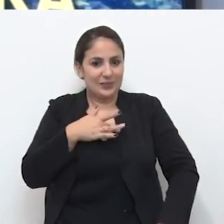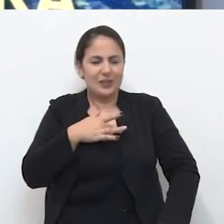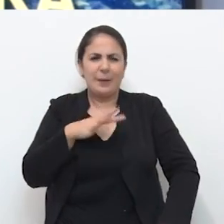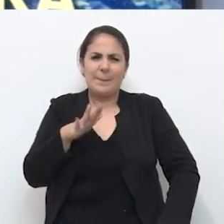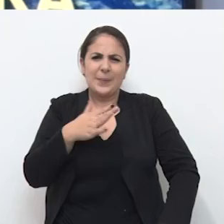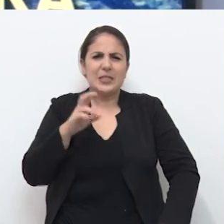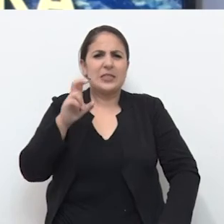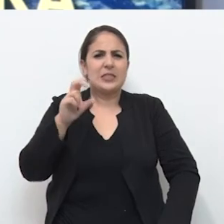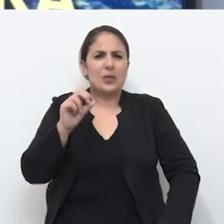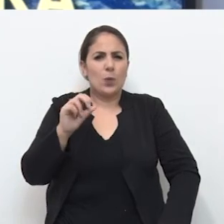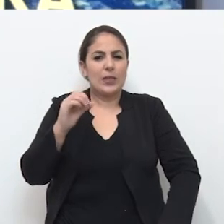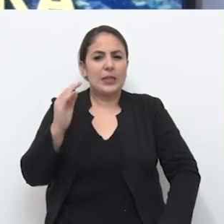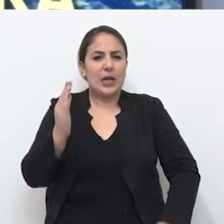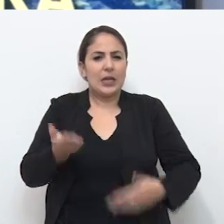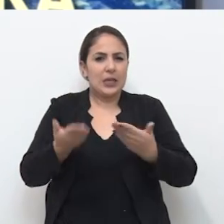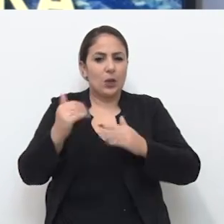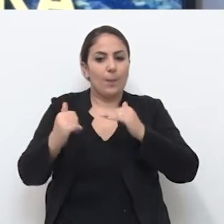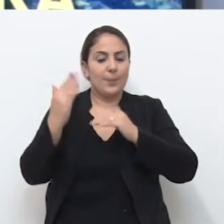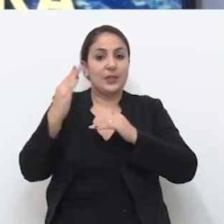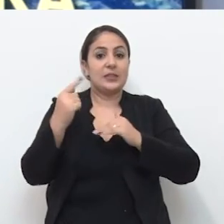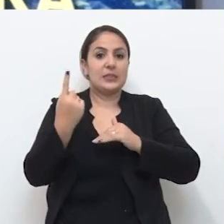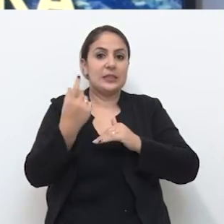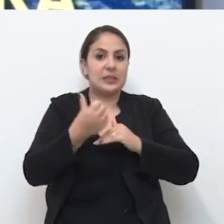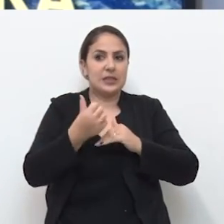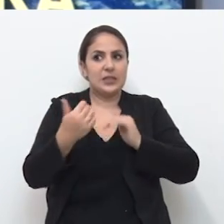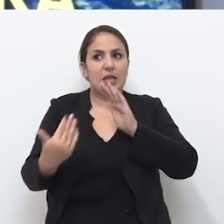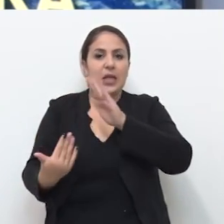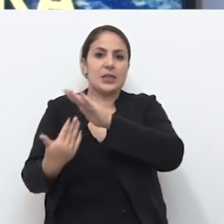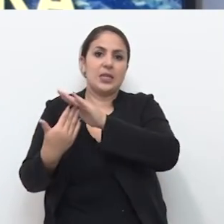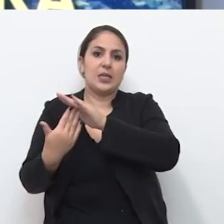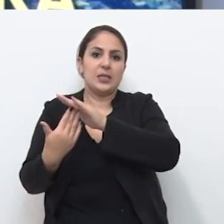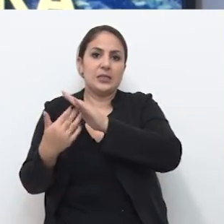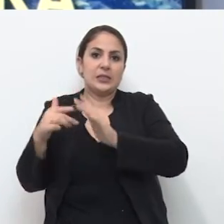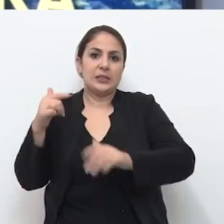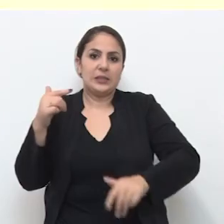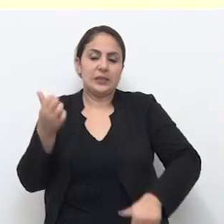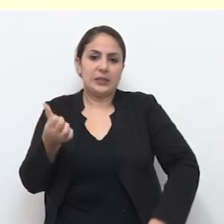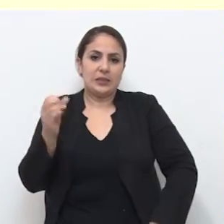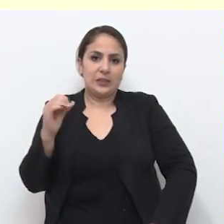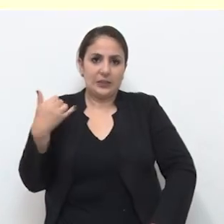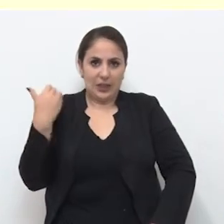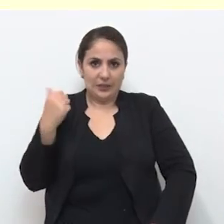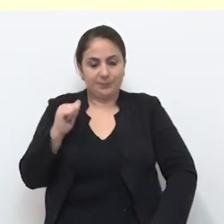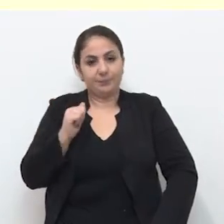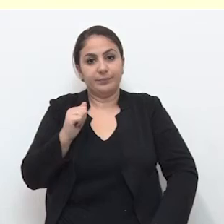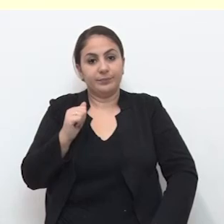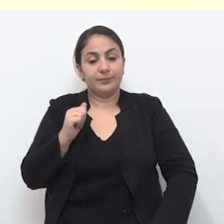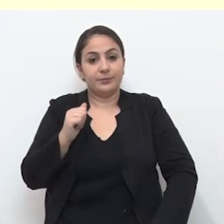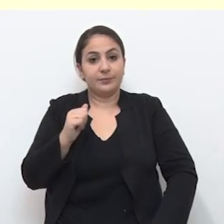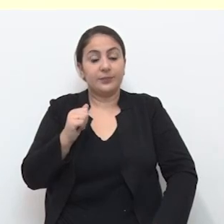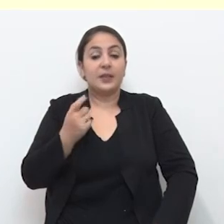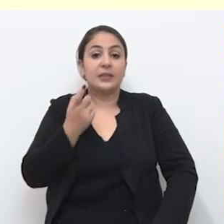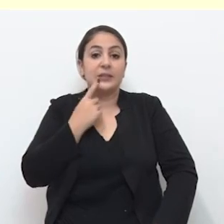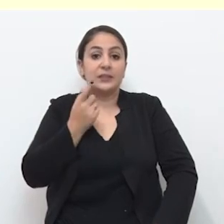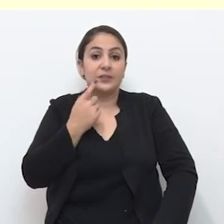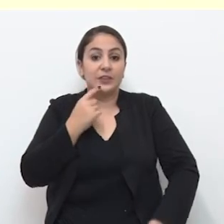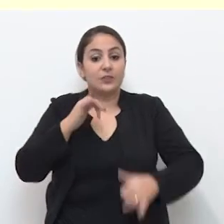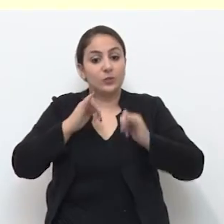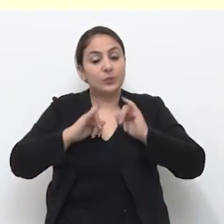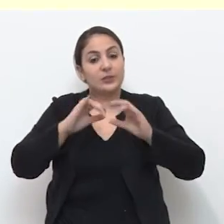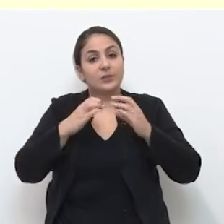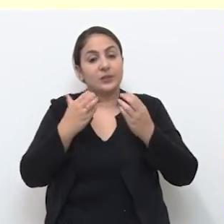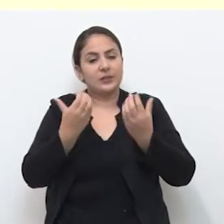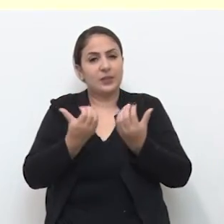saúde, com no mínimo 50 quilos e ter entre 16 e 60 anos. E na edição de sexta-feira do Jornal